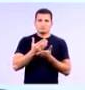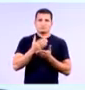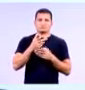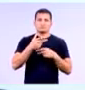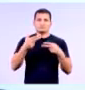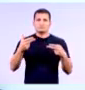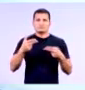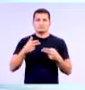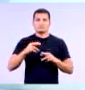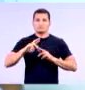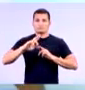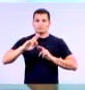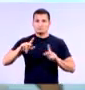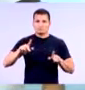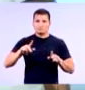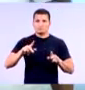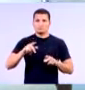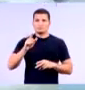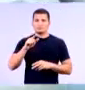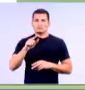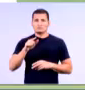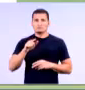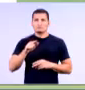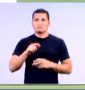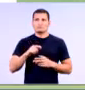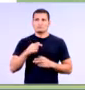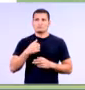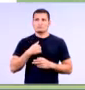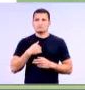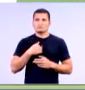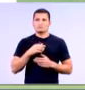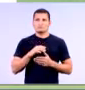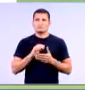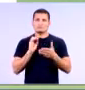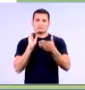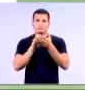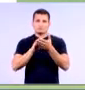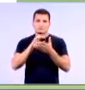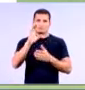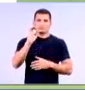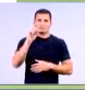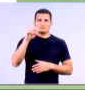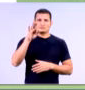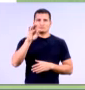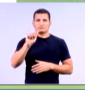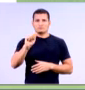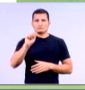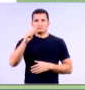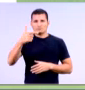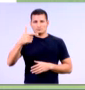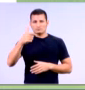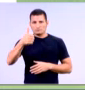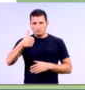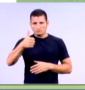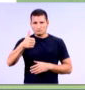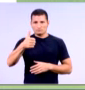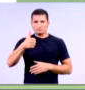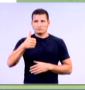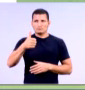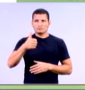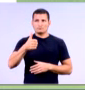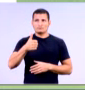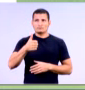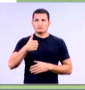A diferença é que se eu definir a conta 1 com o valor padrão, eu vou ser obrigado em